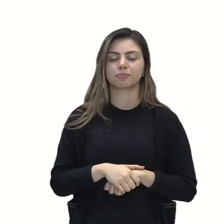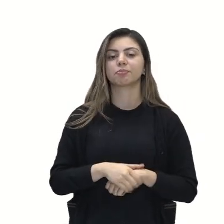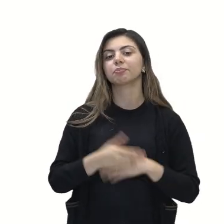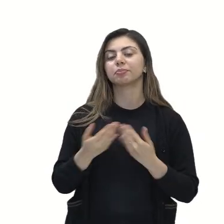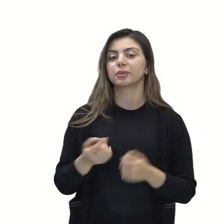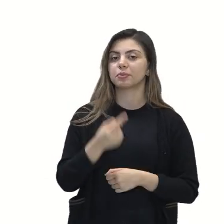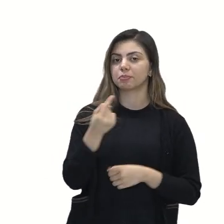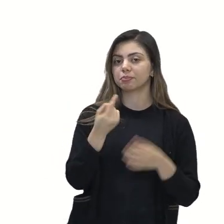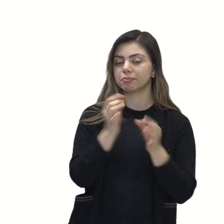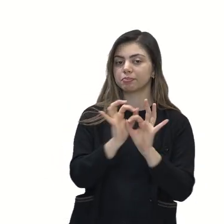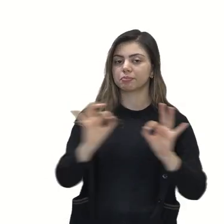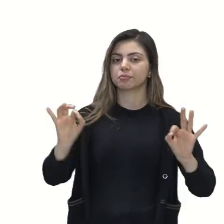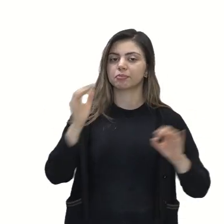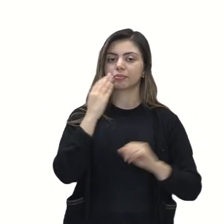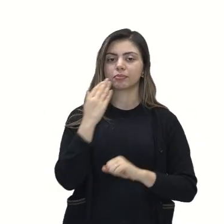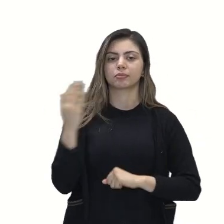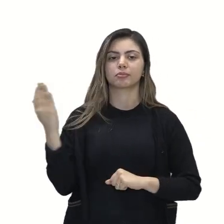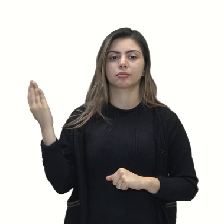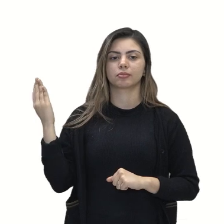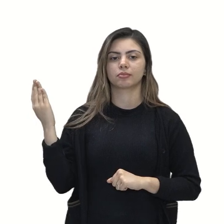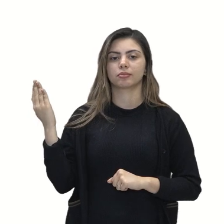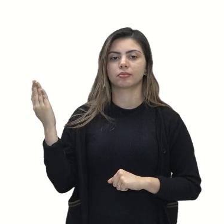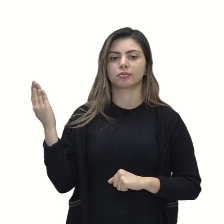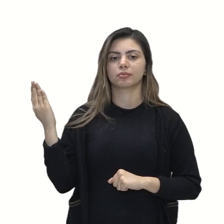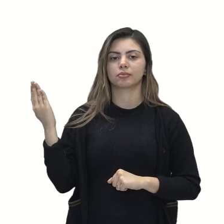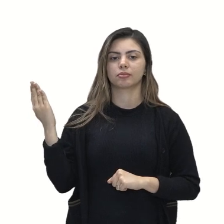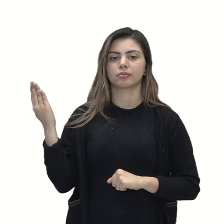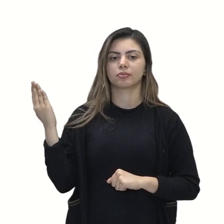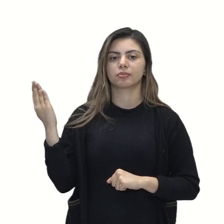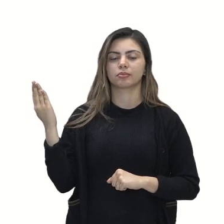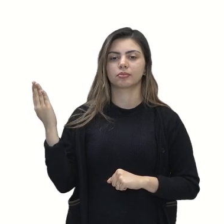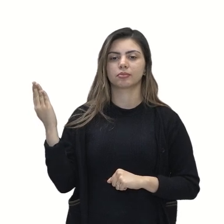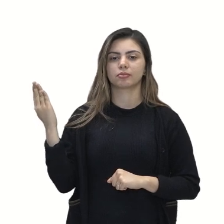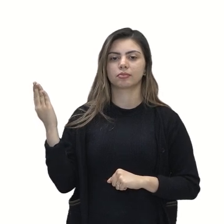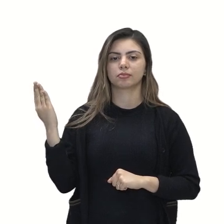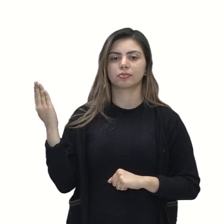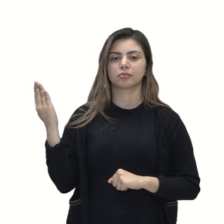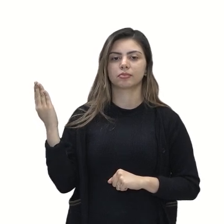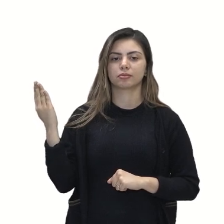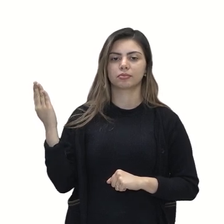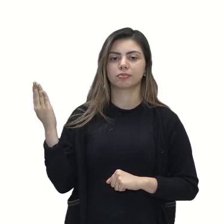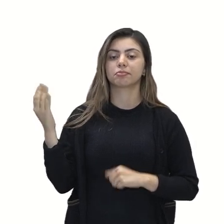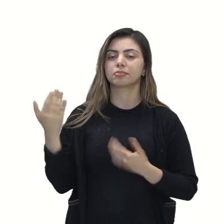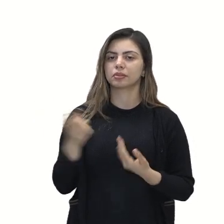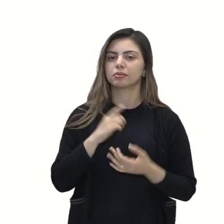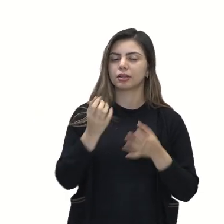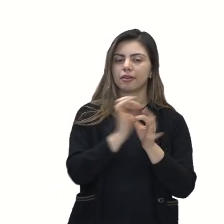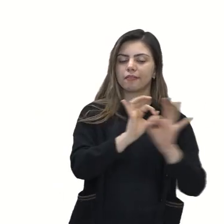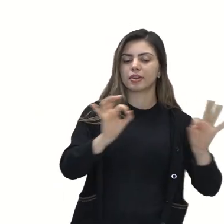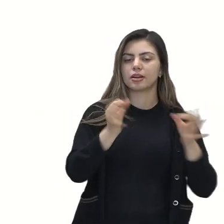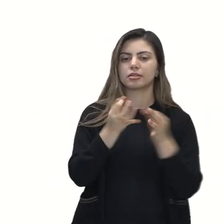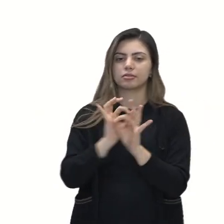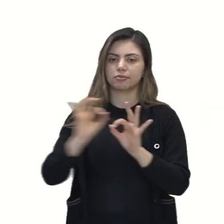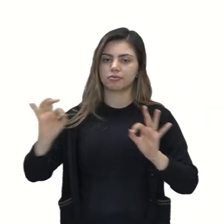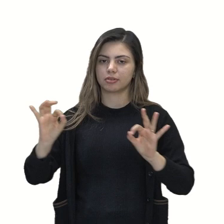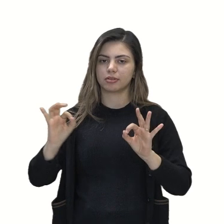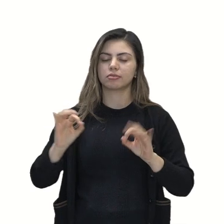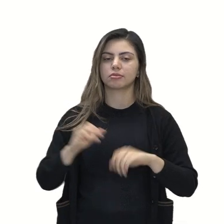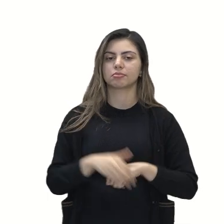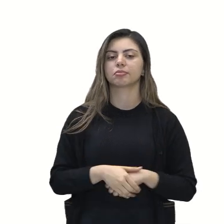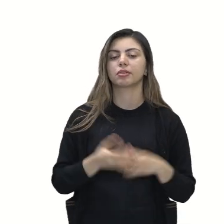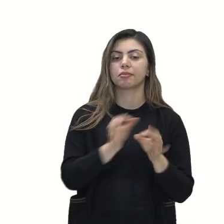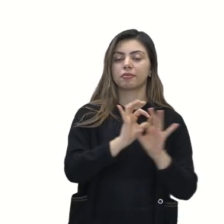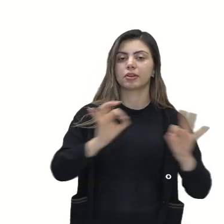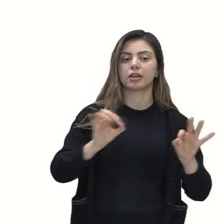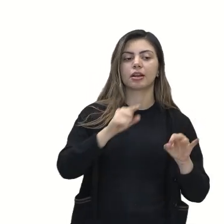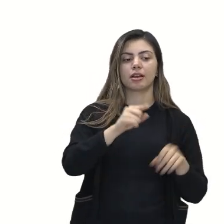primeira frase, the dog is friendly, the dog lives next door, ela está separada, o cachorro é amigável e